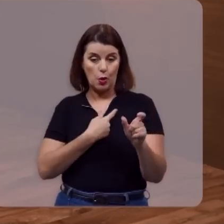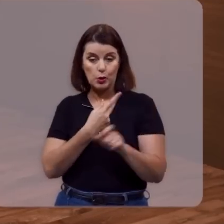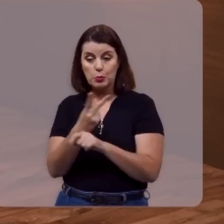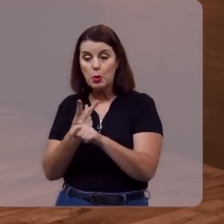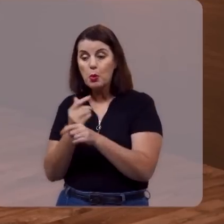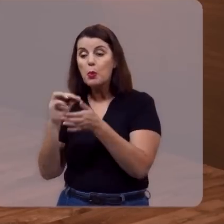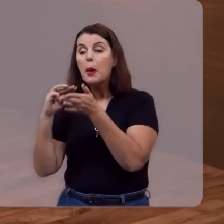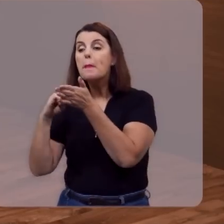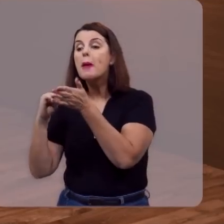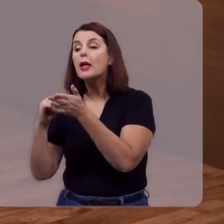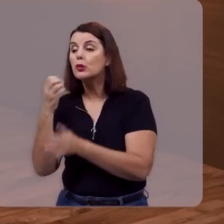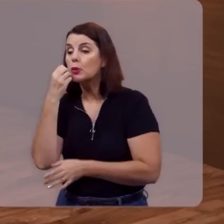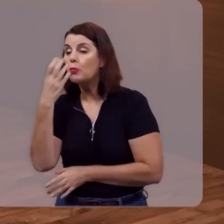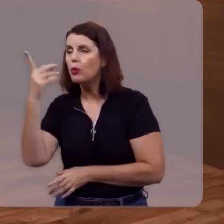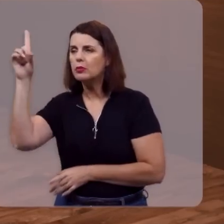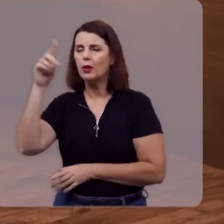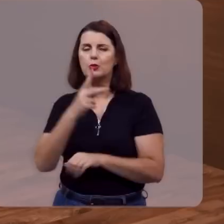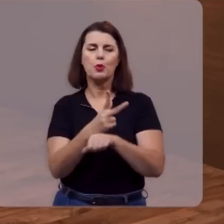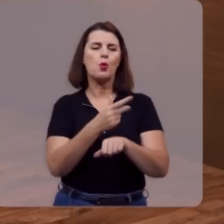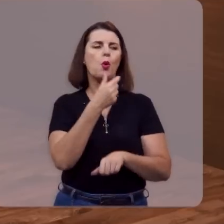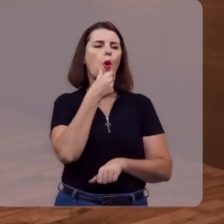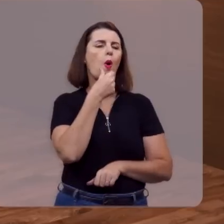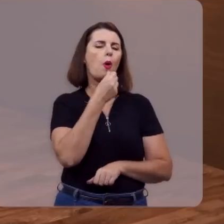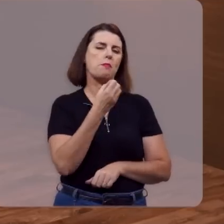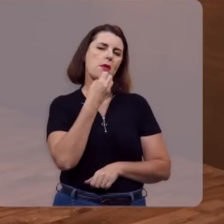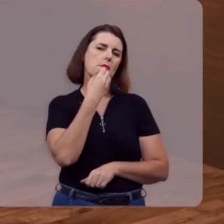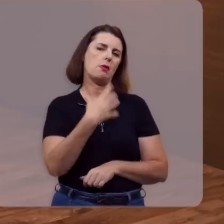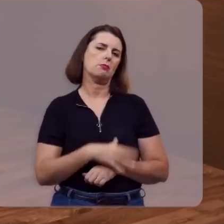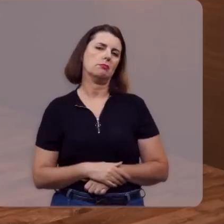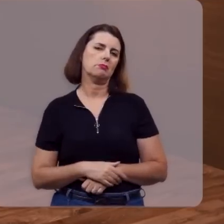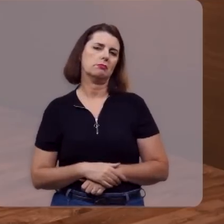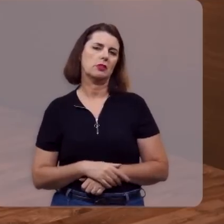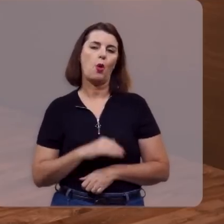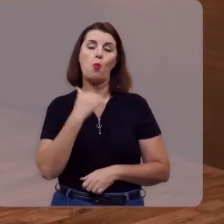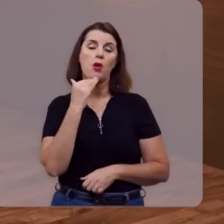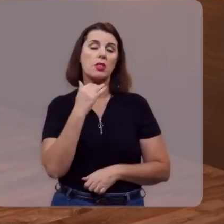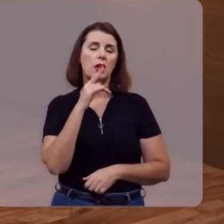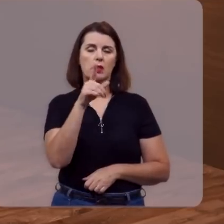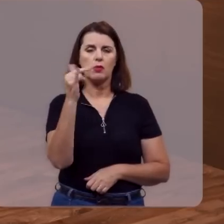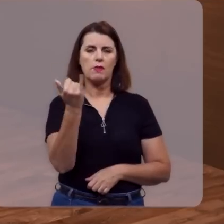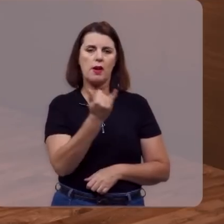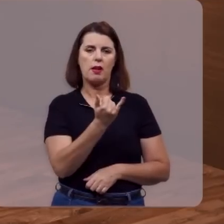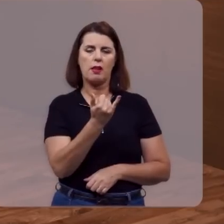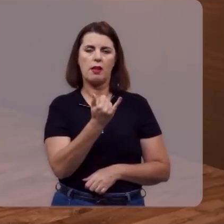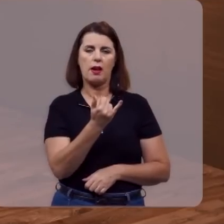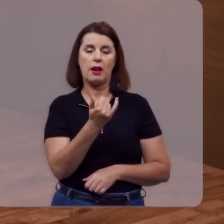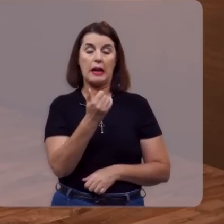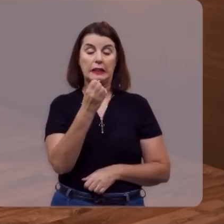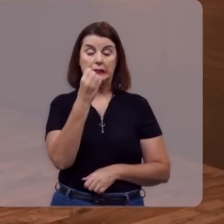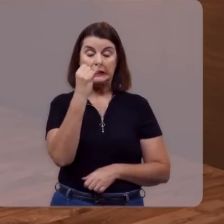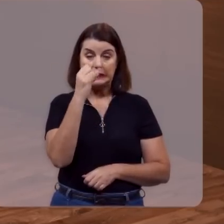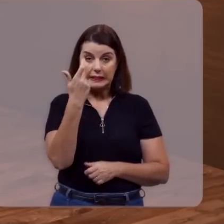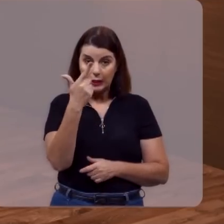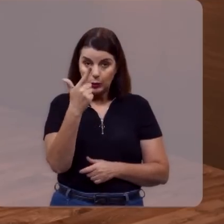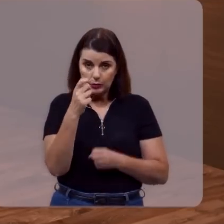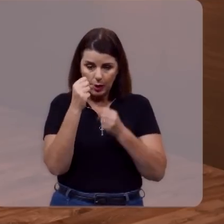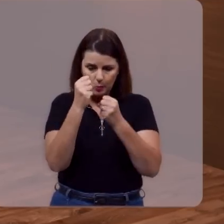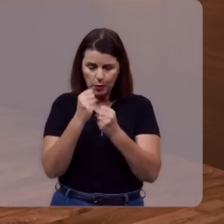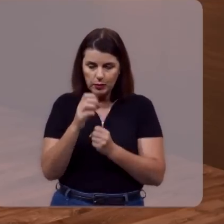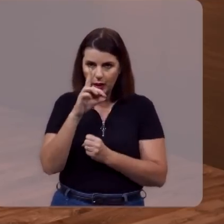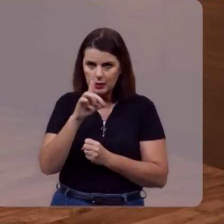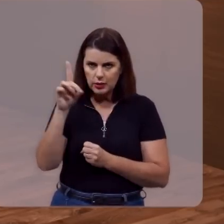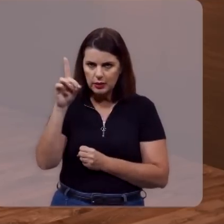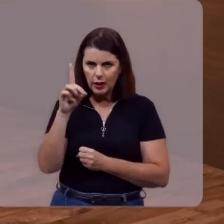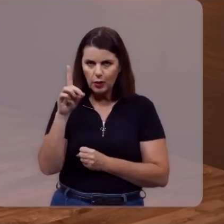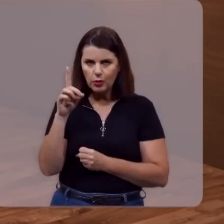melhores homens. Não adianta você falar sem o poder do Espírito, porque os nossos